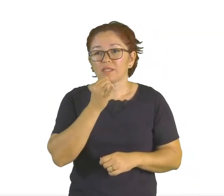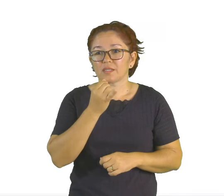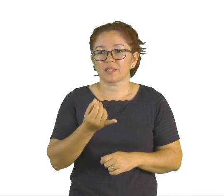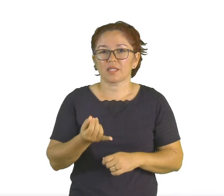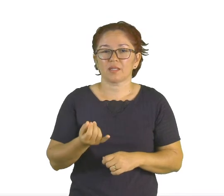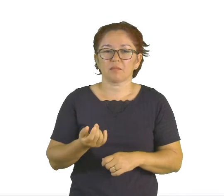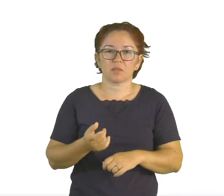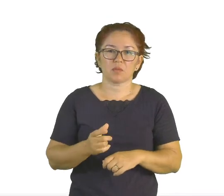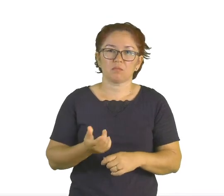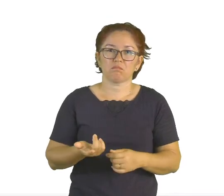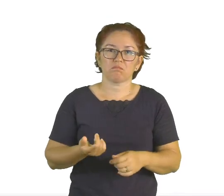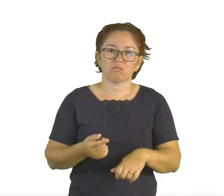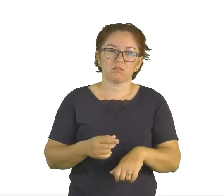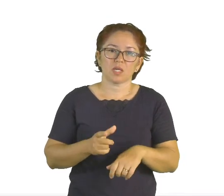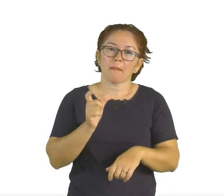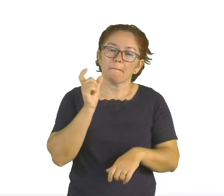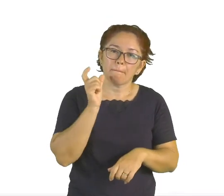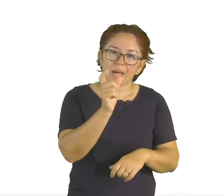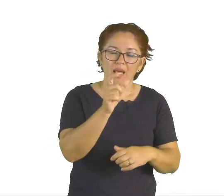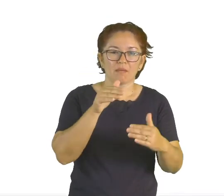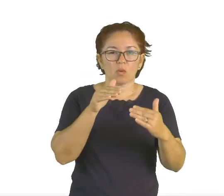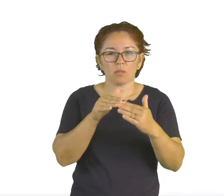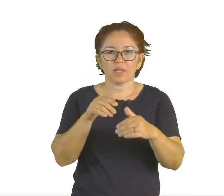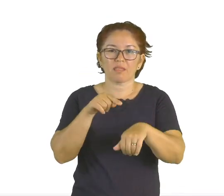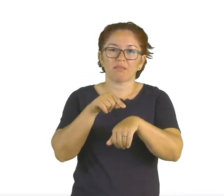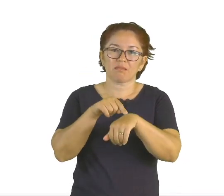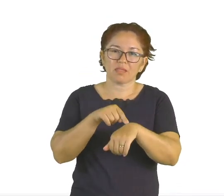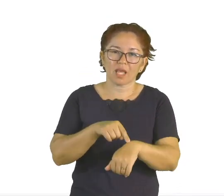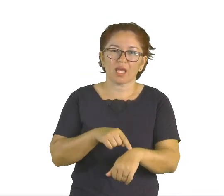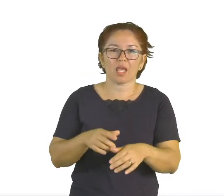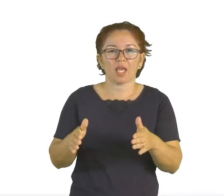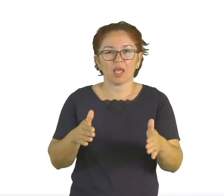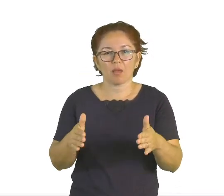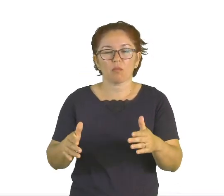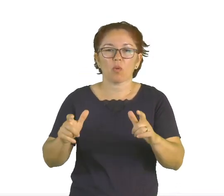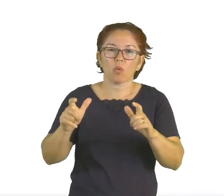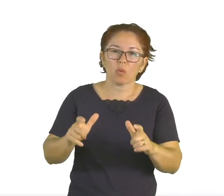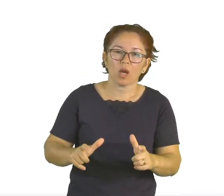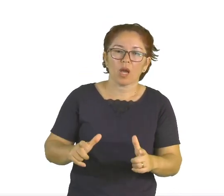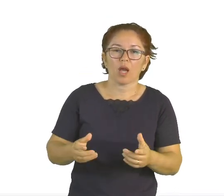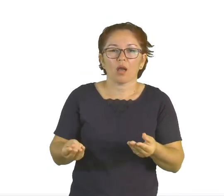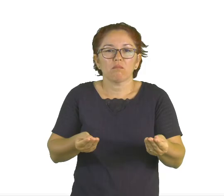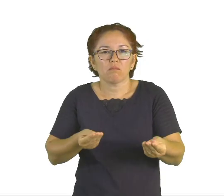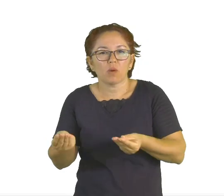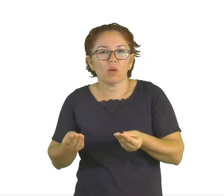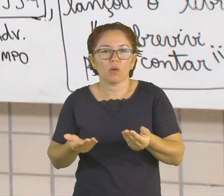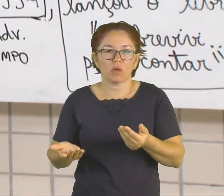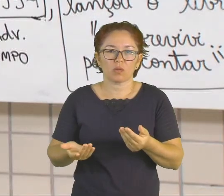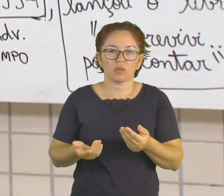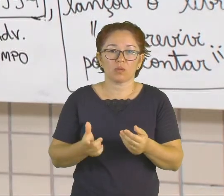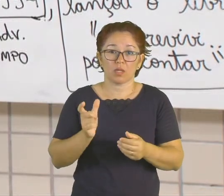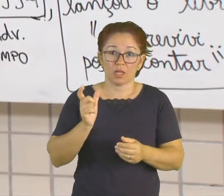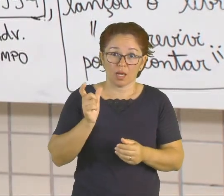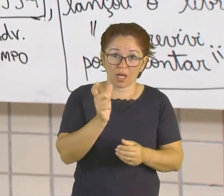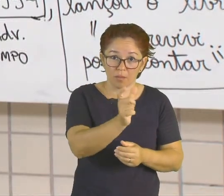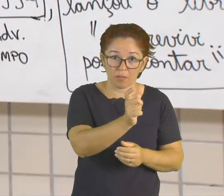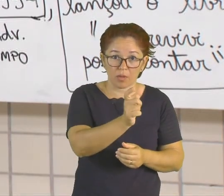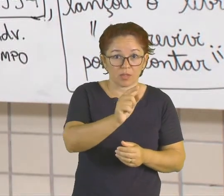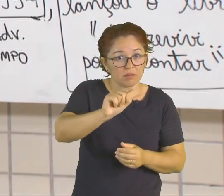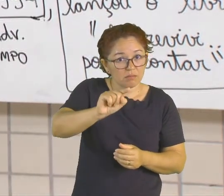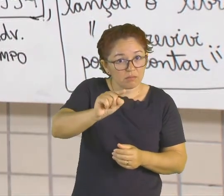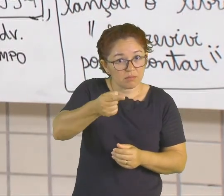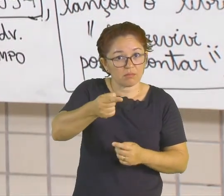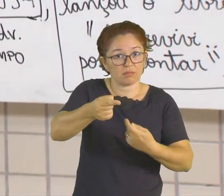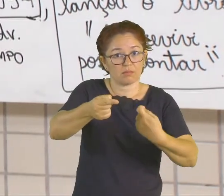tempo, lugar, modo, companhia, entre outros. É o caso dessa aqui, né, que foi deslocada, que é uma expressão adverbial de